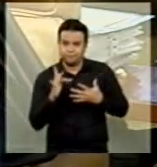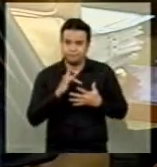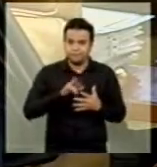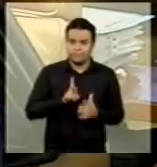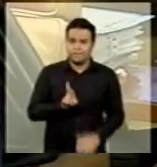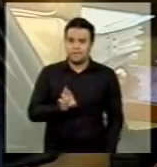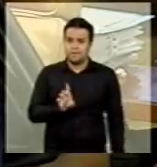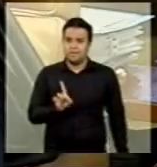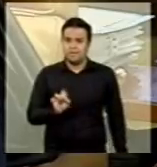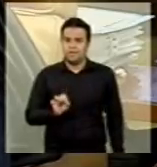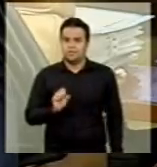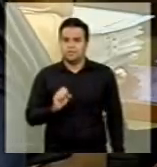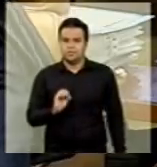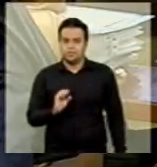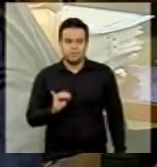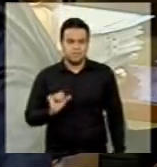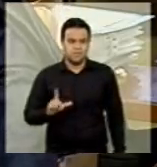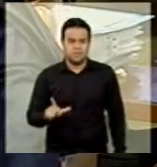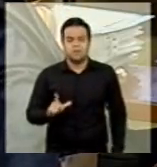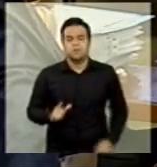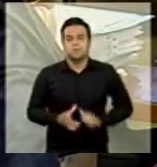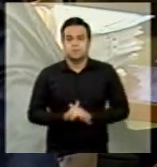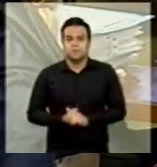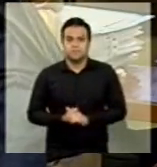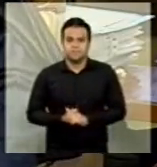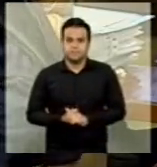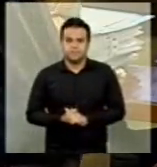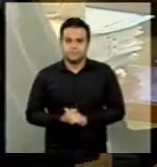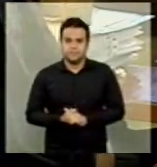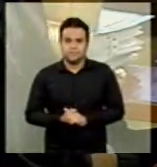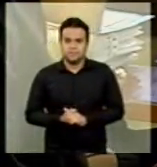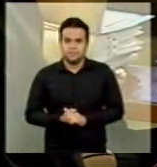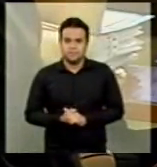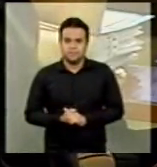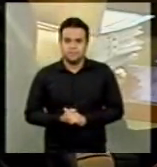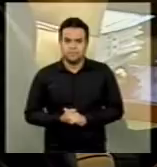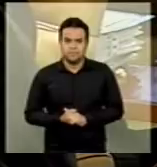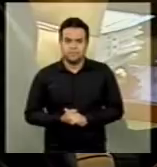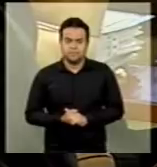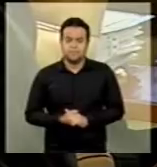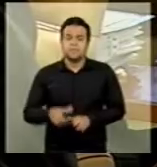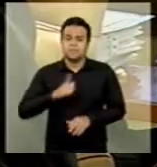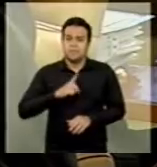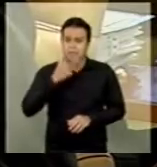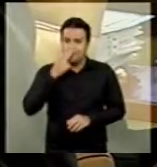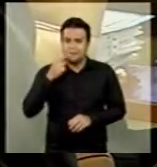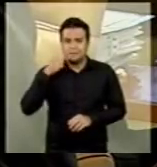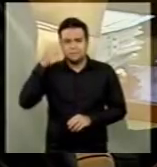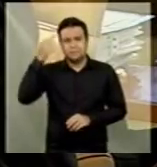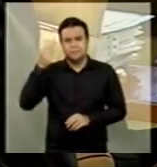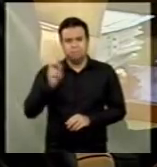reproduz um folclore, uma falsa ideia de que aqui no Supremo Tribunal